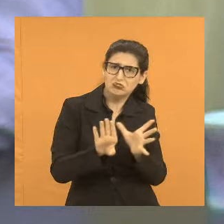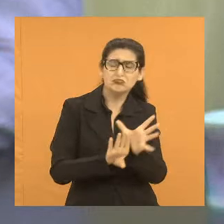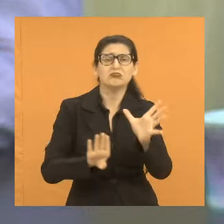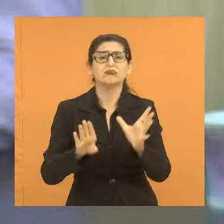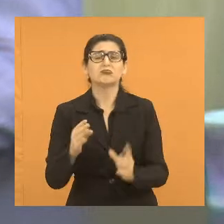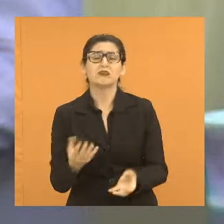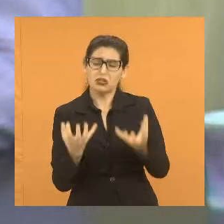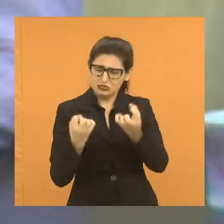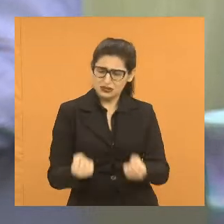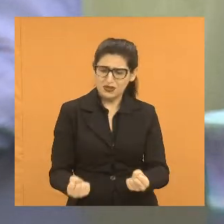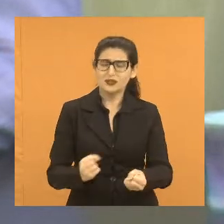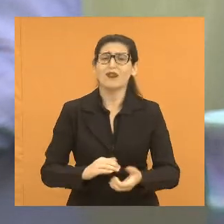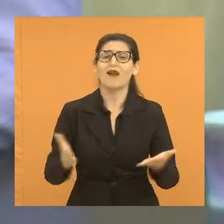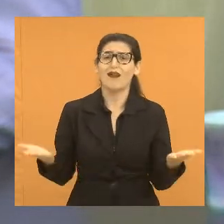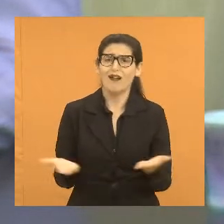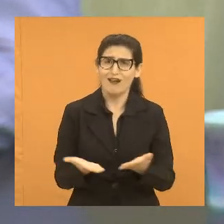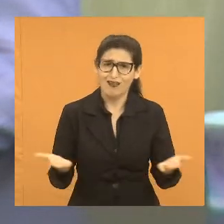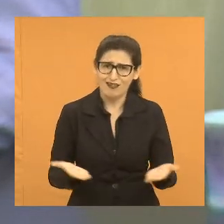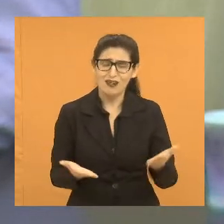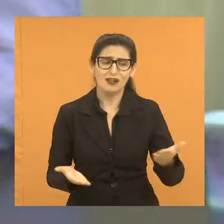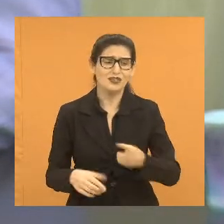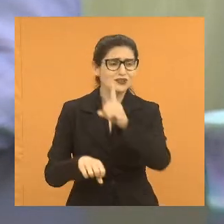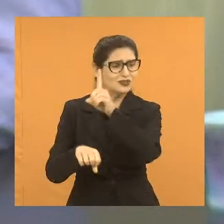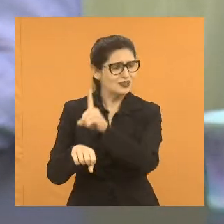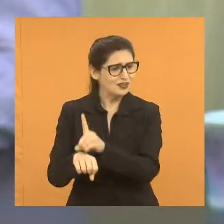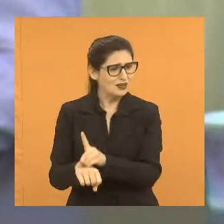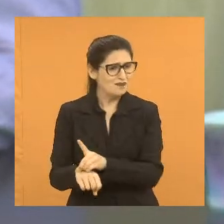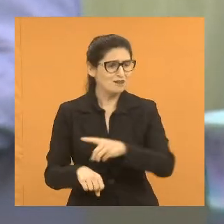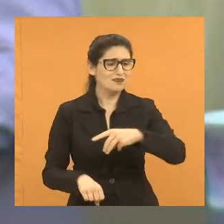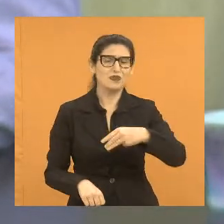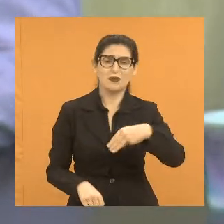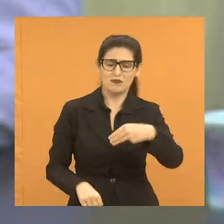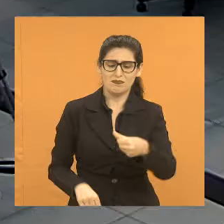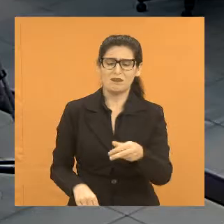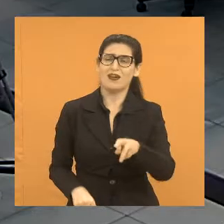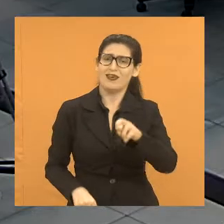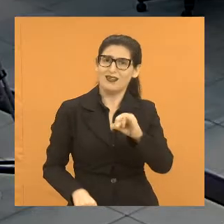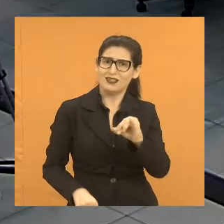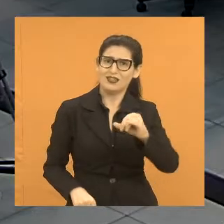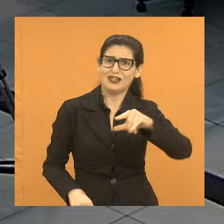passar a palavra à diretora de Serviço de Saúde, Marilis Cury.